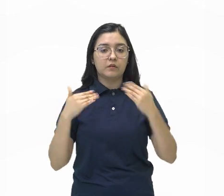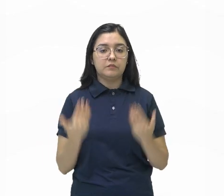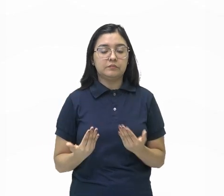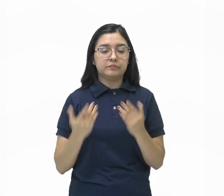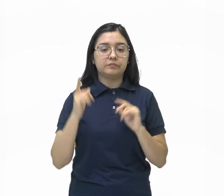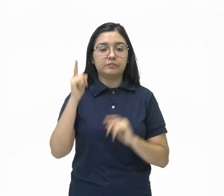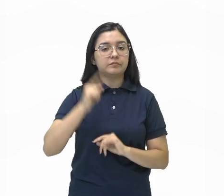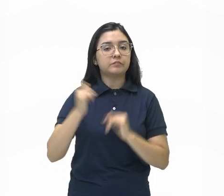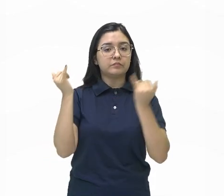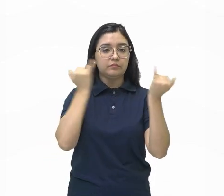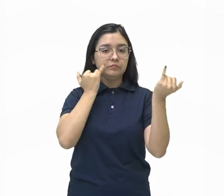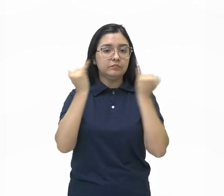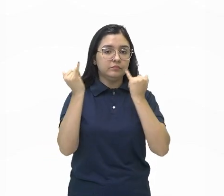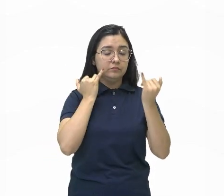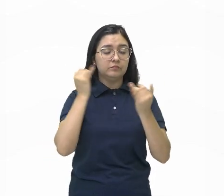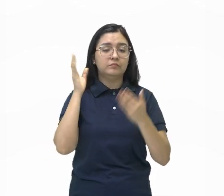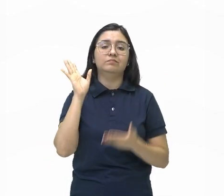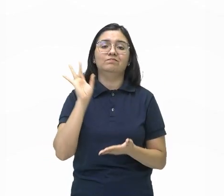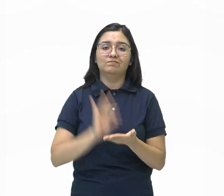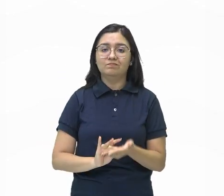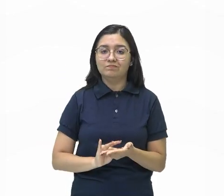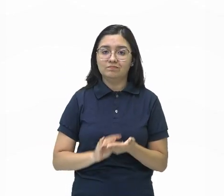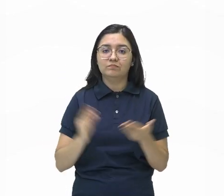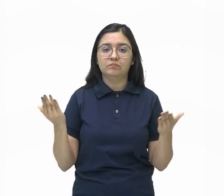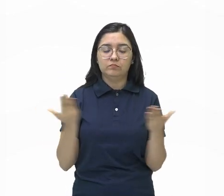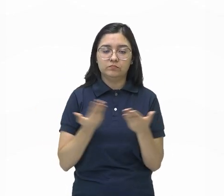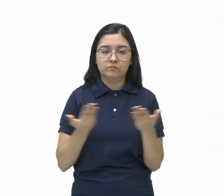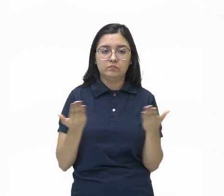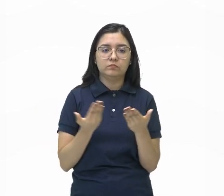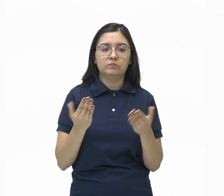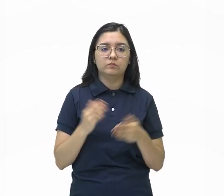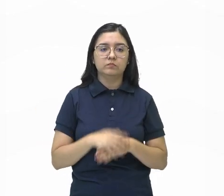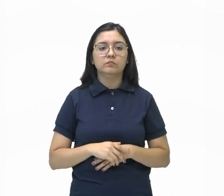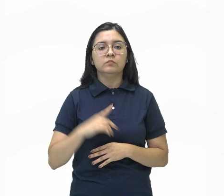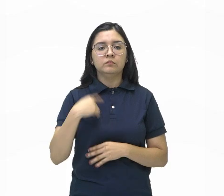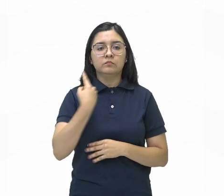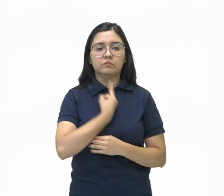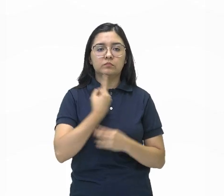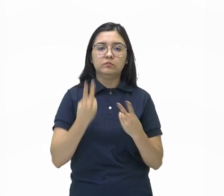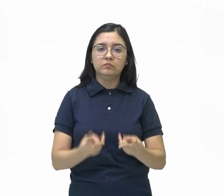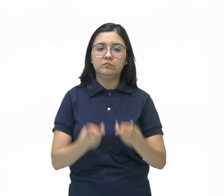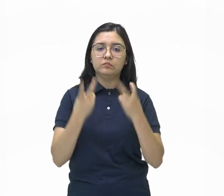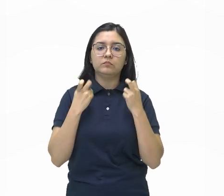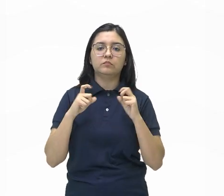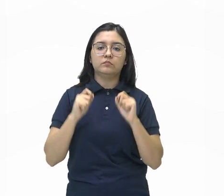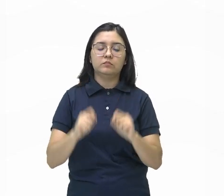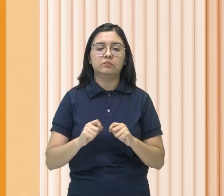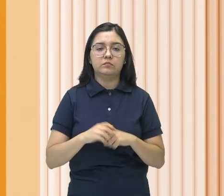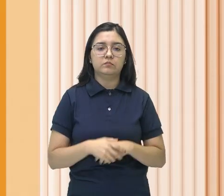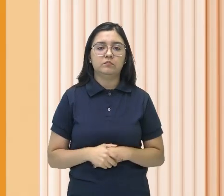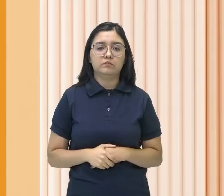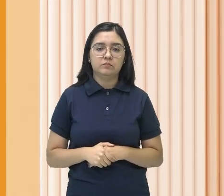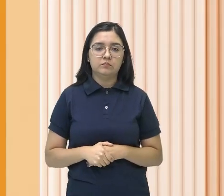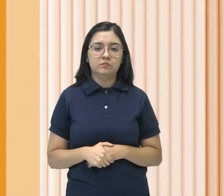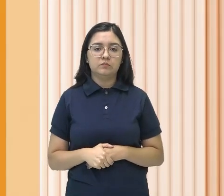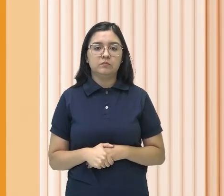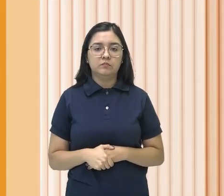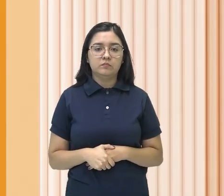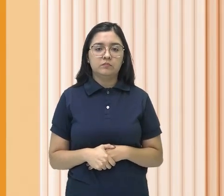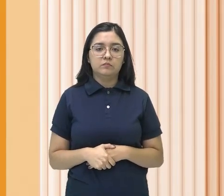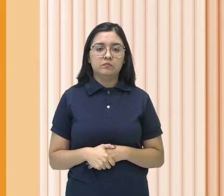um dado, né, de uma realidade atual. Para a gente perceber, né, como as coisas,